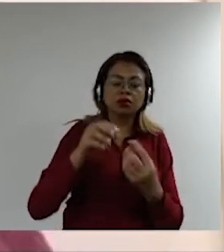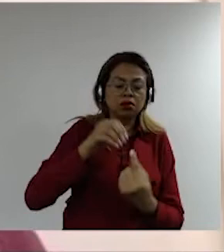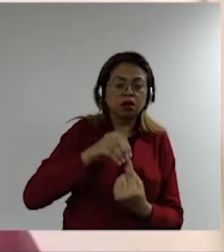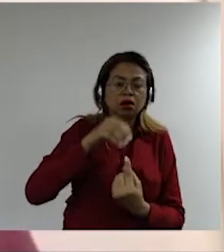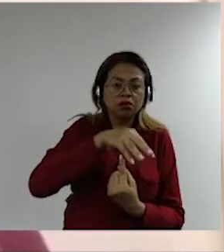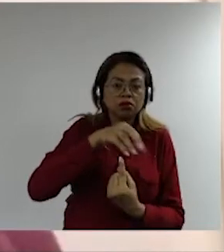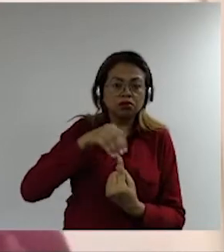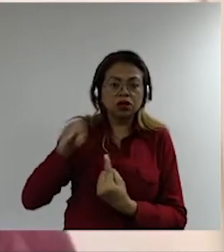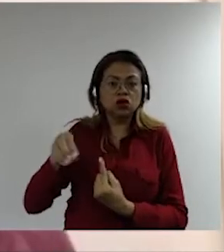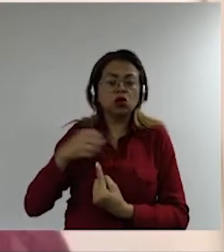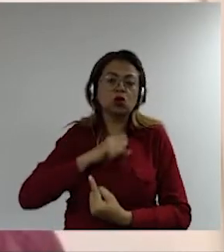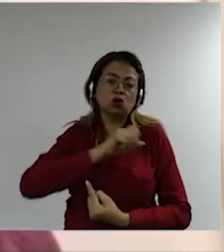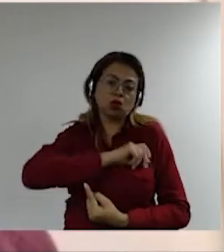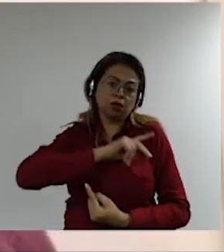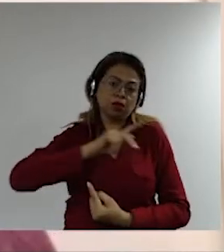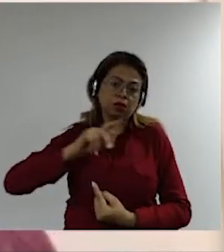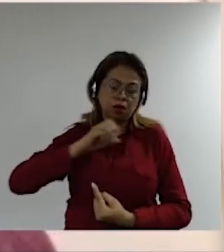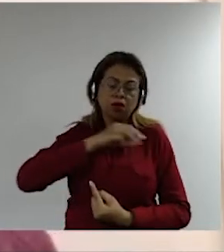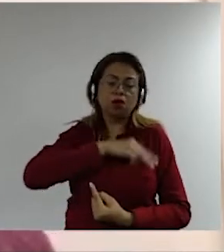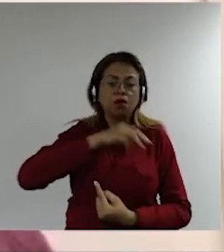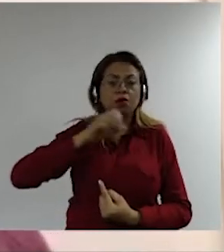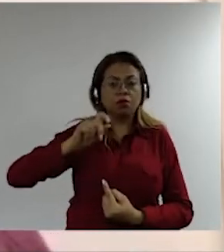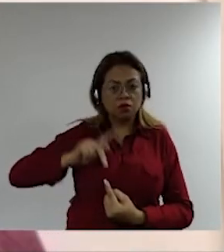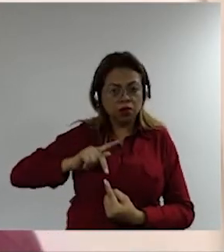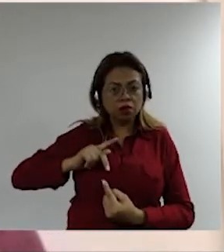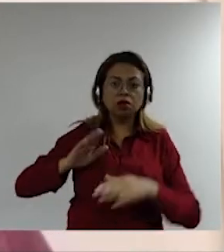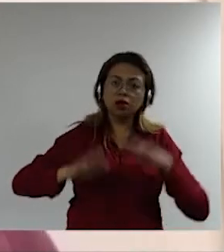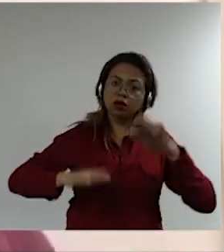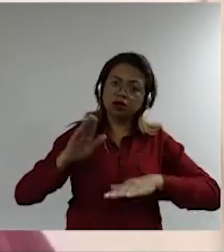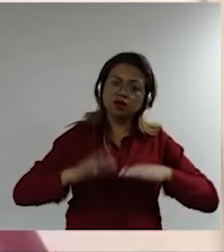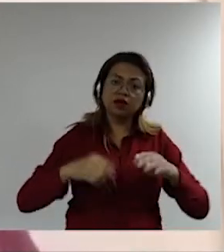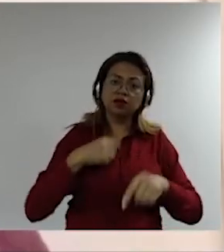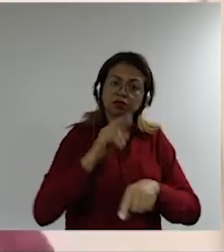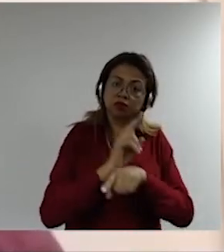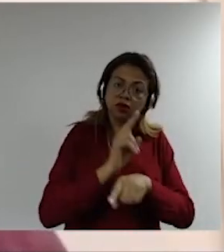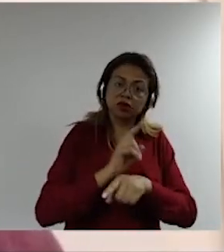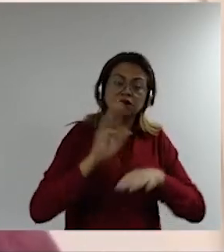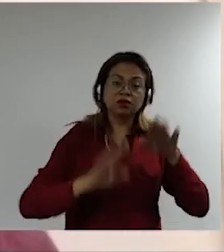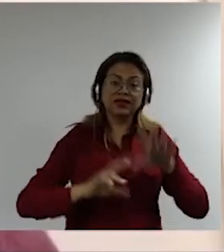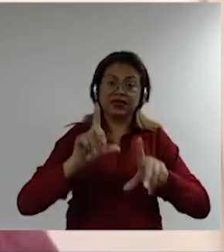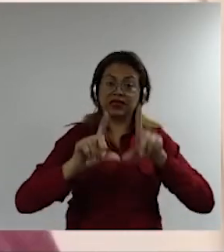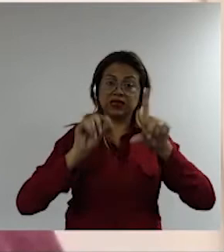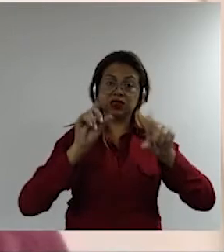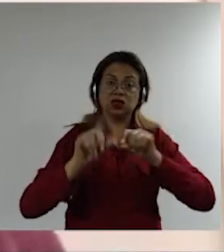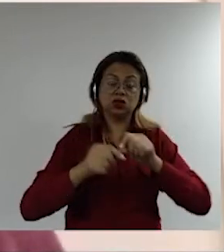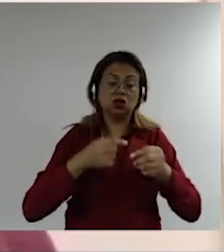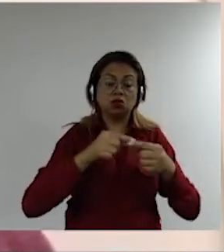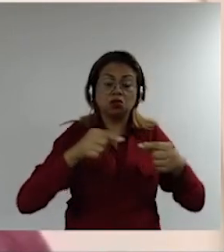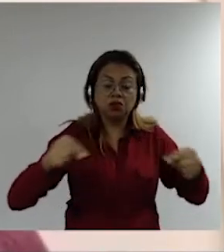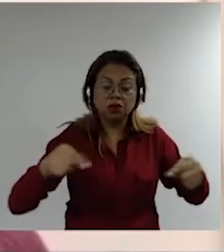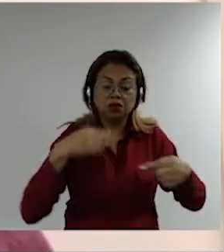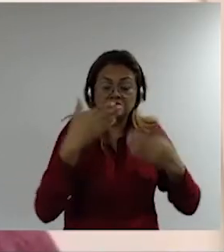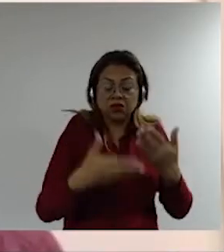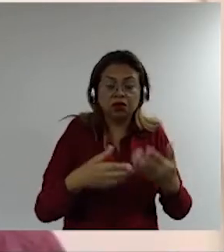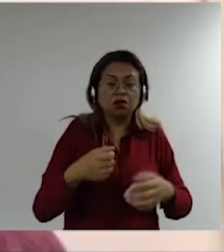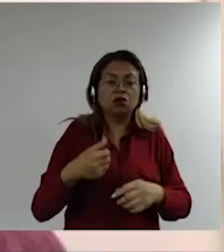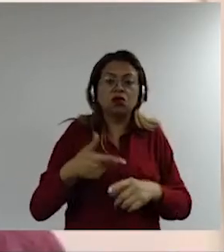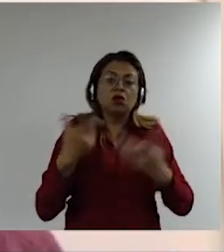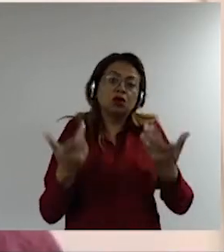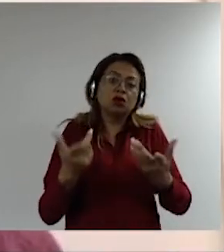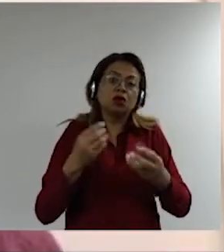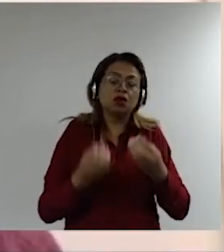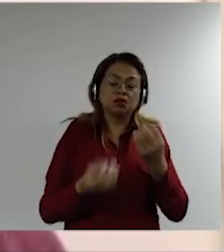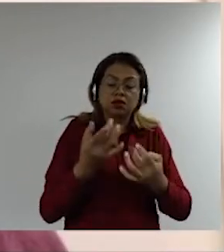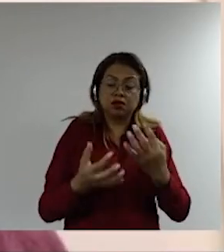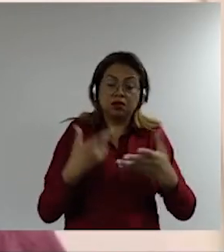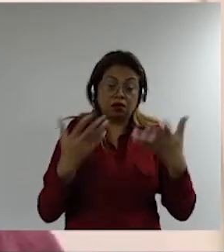relação do Ministério Público, que às vezes, por excesso de zelo, toma medidas inviáveis, né, bota gasolina na fogueira, e é importante